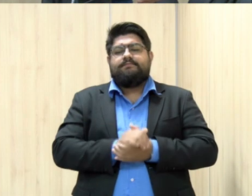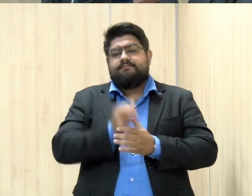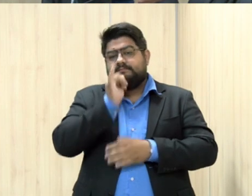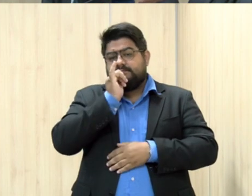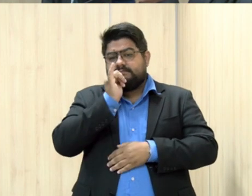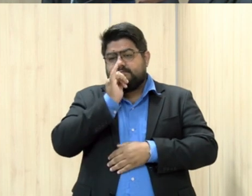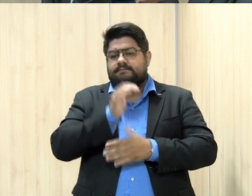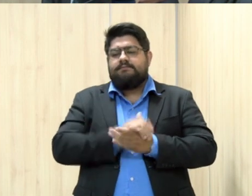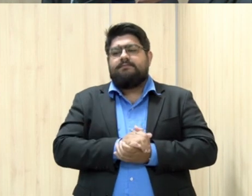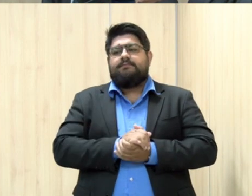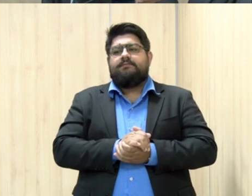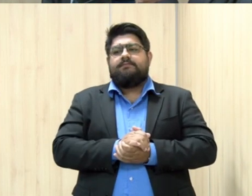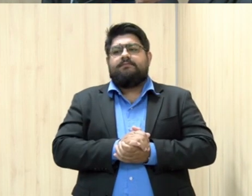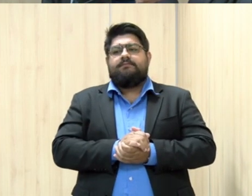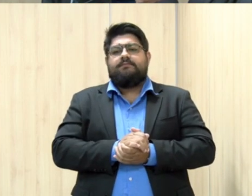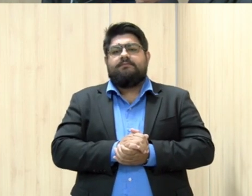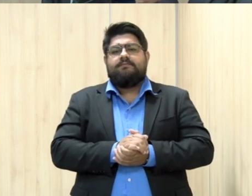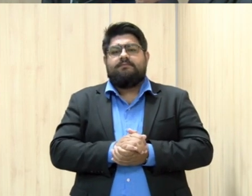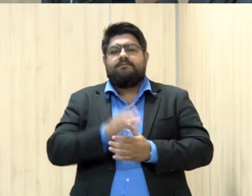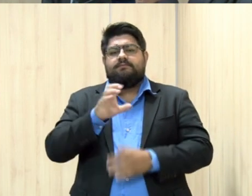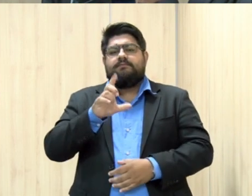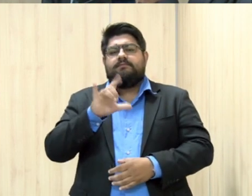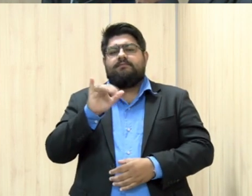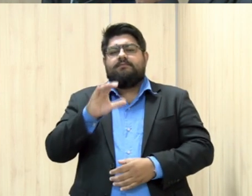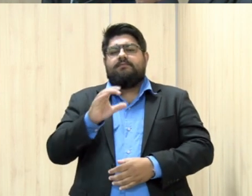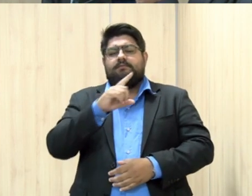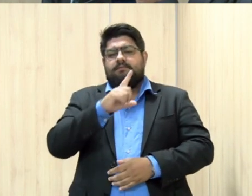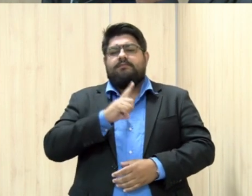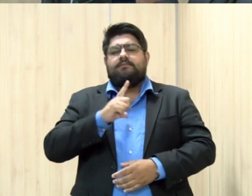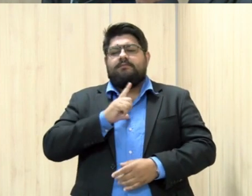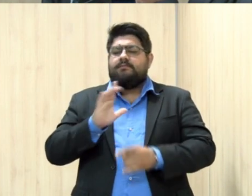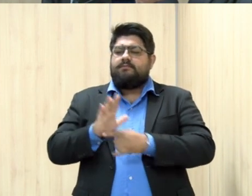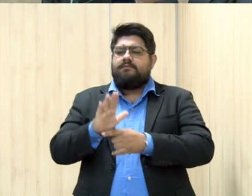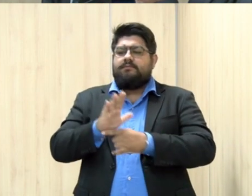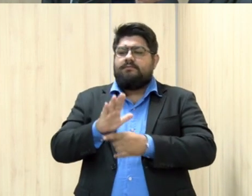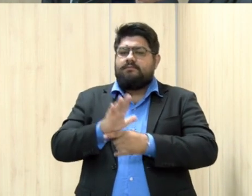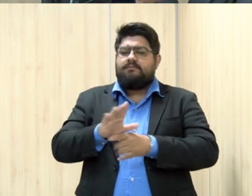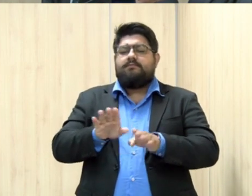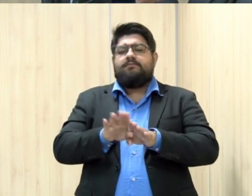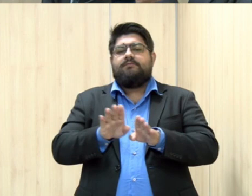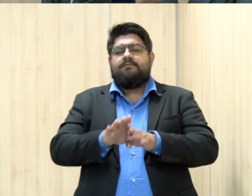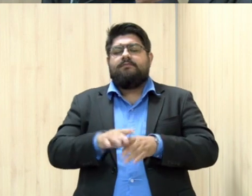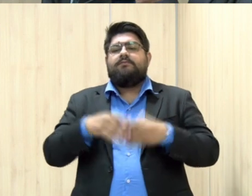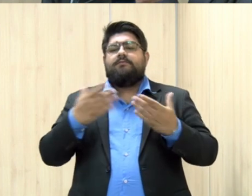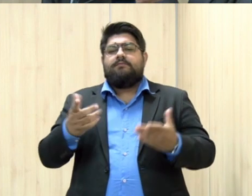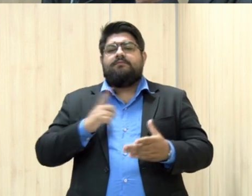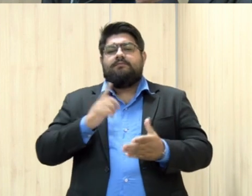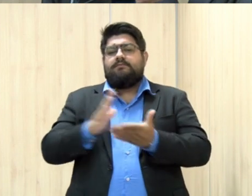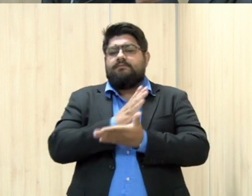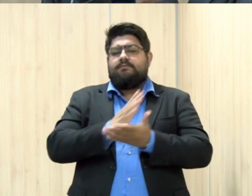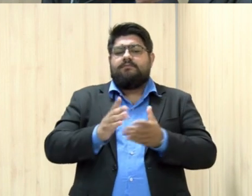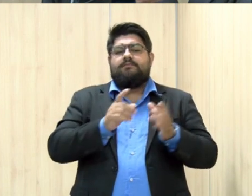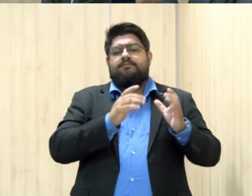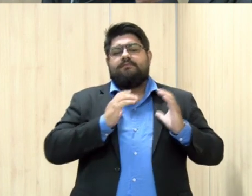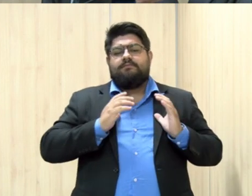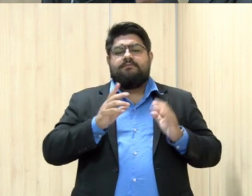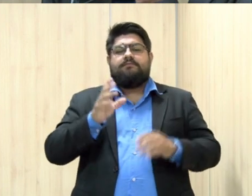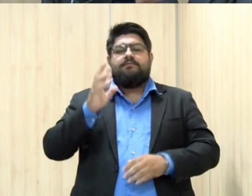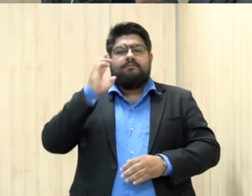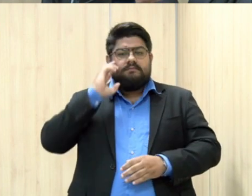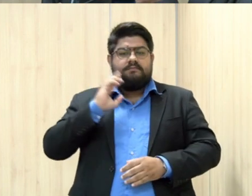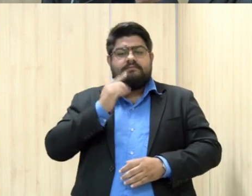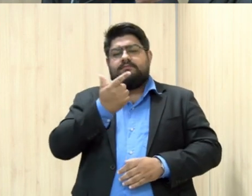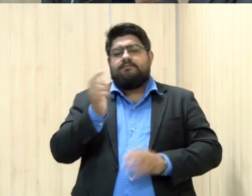você mesmo teve visitando em Cacoal sernic vai deixar sua contribuição como Deputado lá então assim nós temos algumas cidades de Rondônia que não